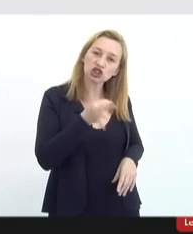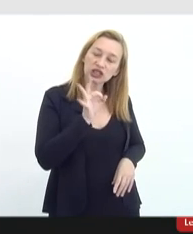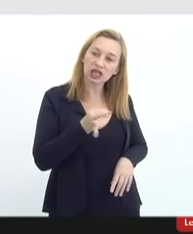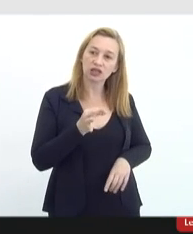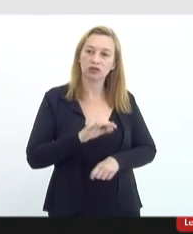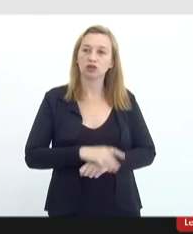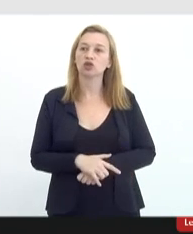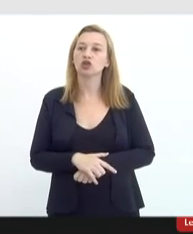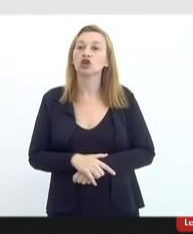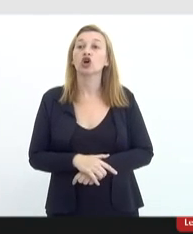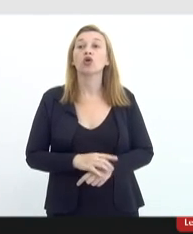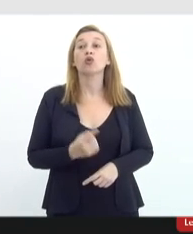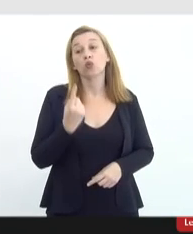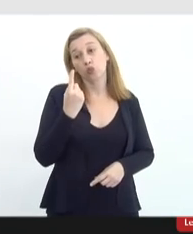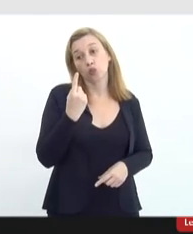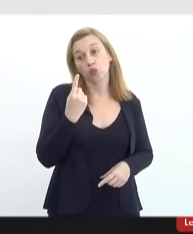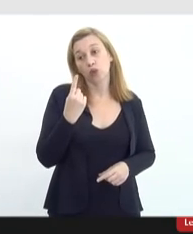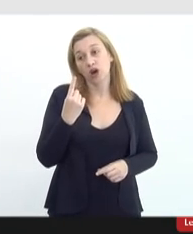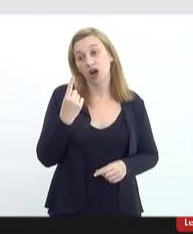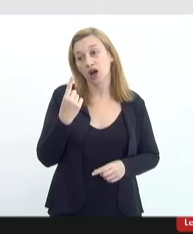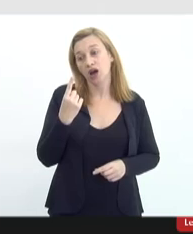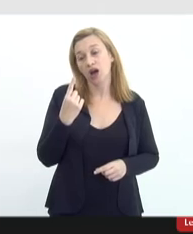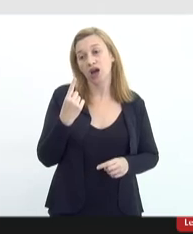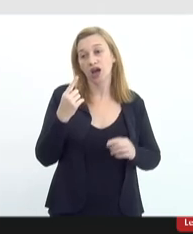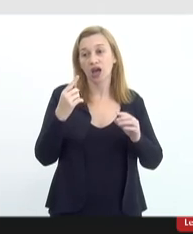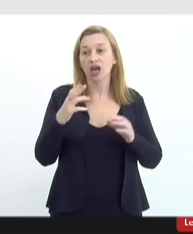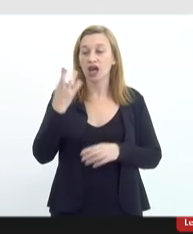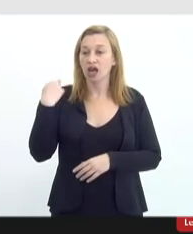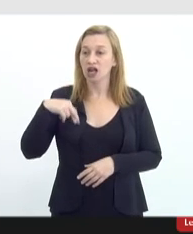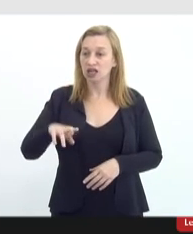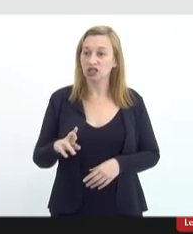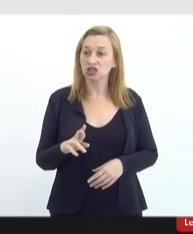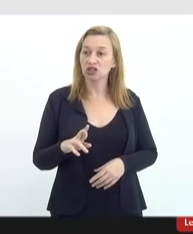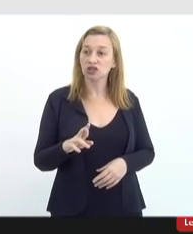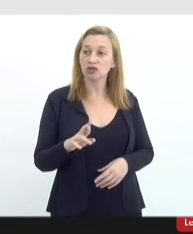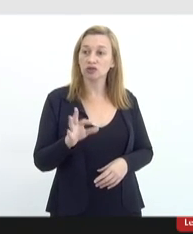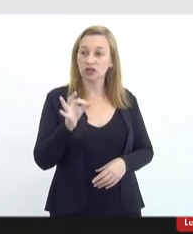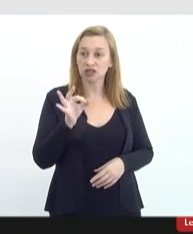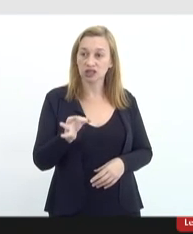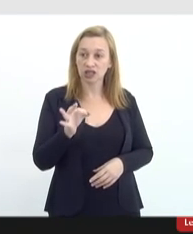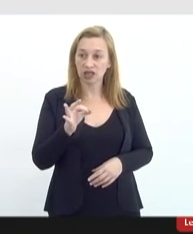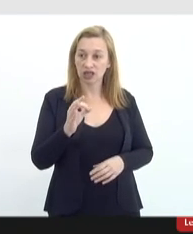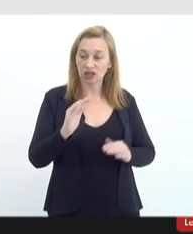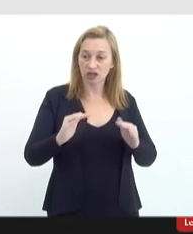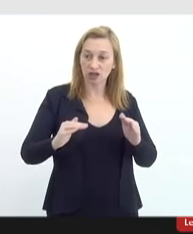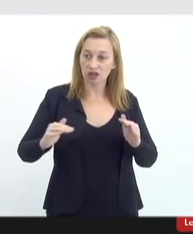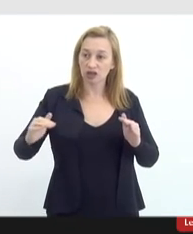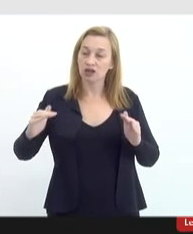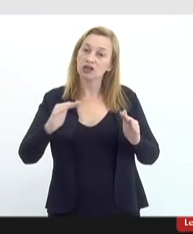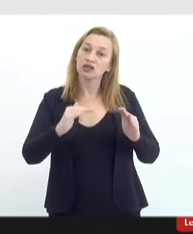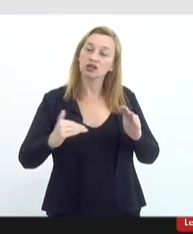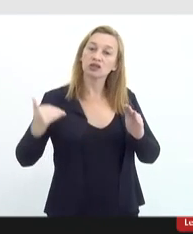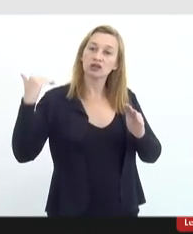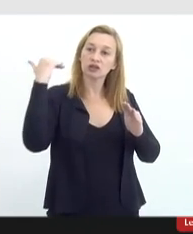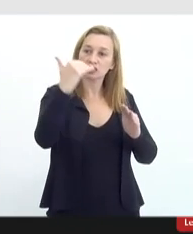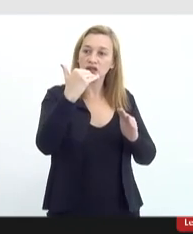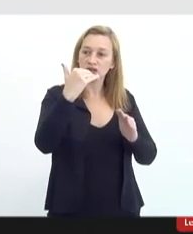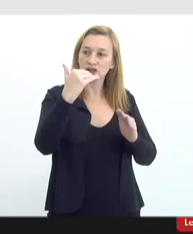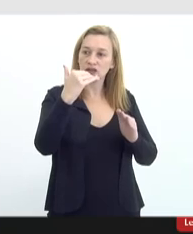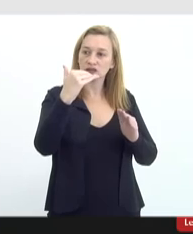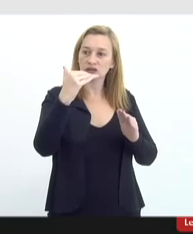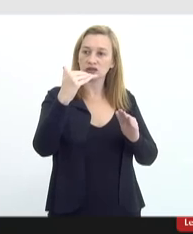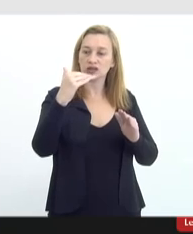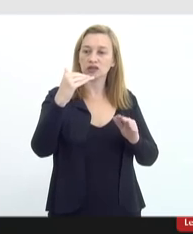que uma religião específica atinge um símbolo maior de uma tradição religiosa